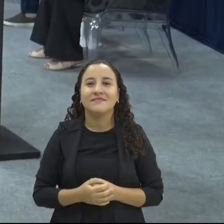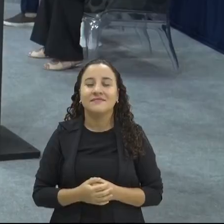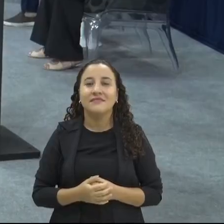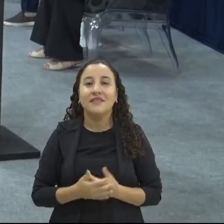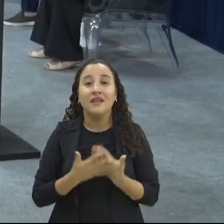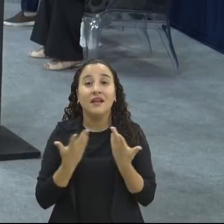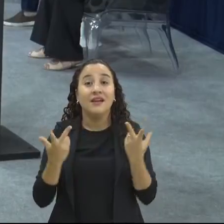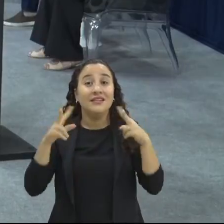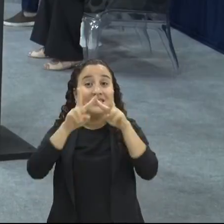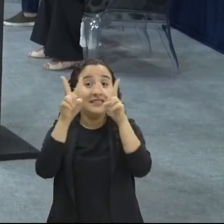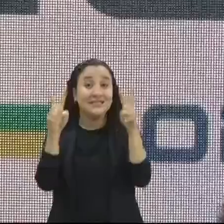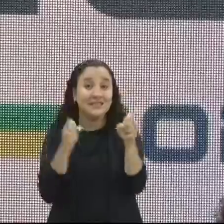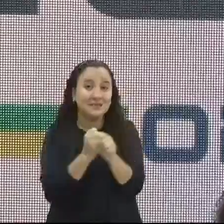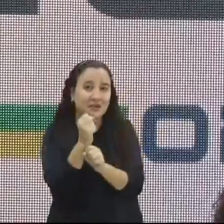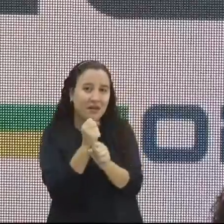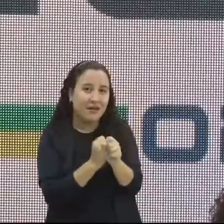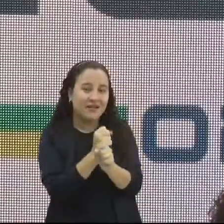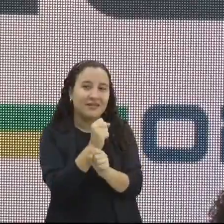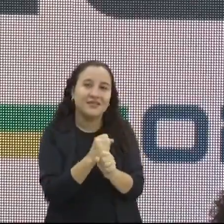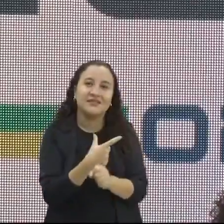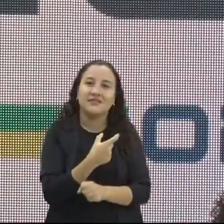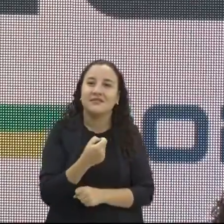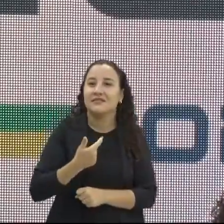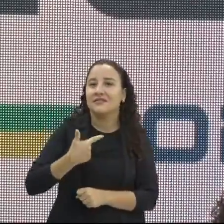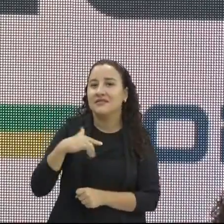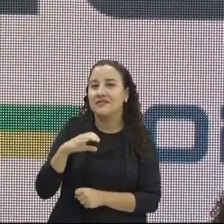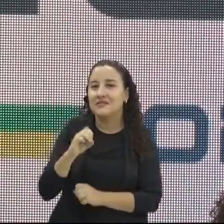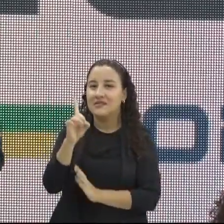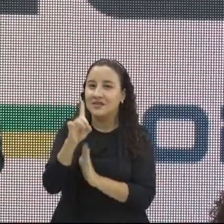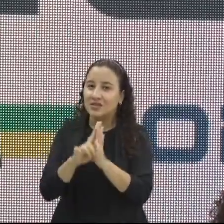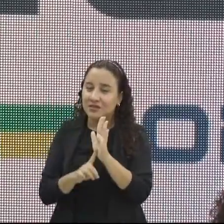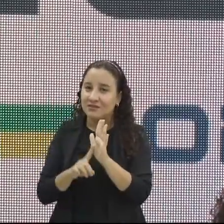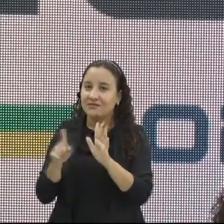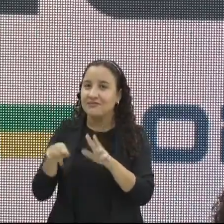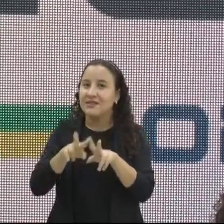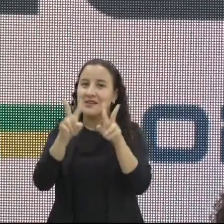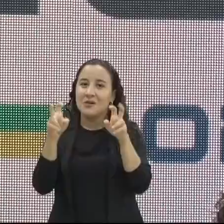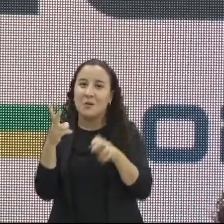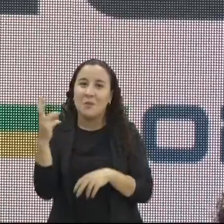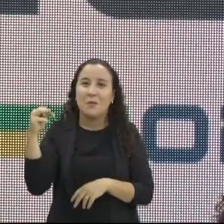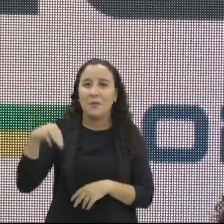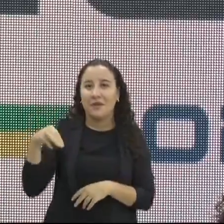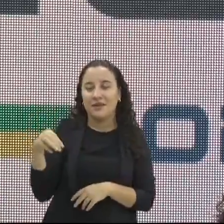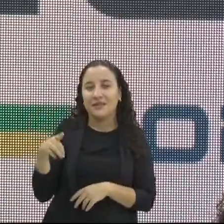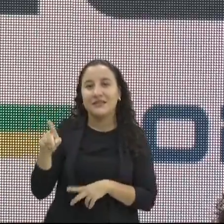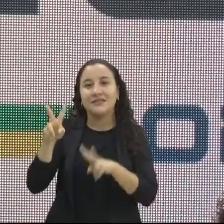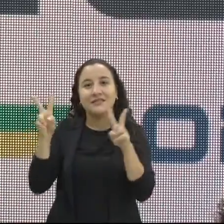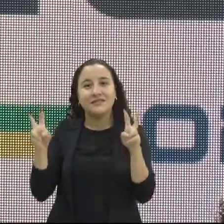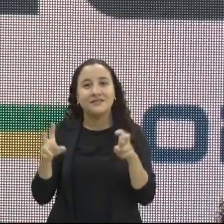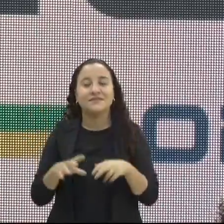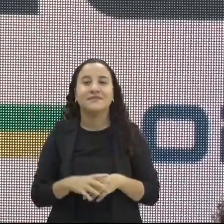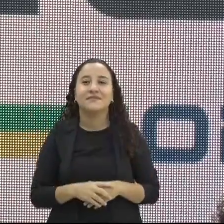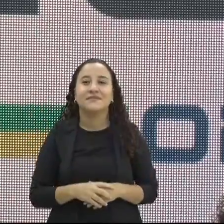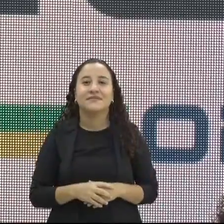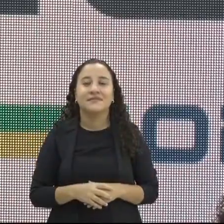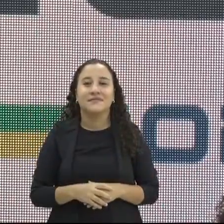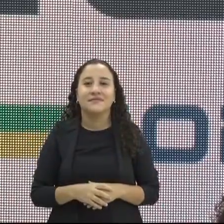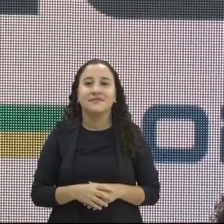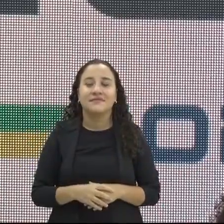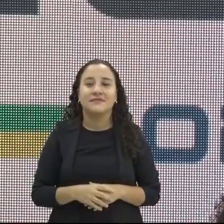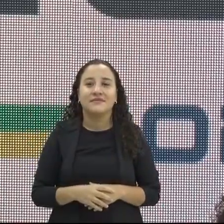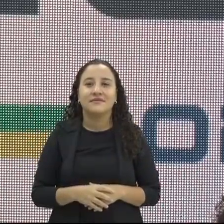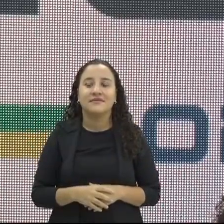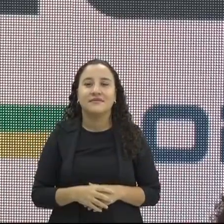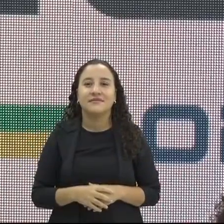O assunto do ano de 2020, quem vai ter o direito de falar 2 minutos acerca deste assunto, a pandemia do novo